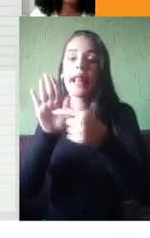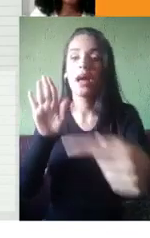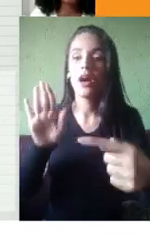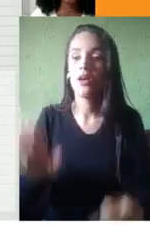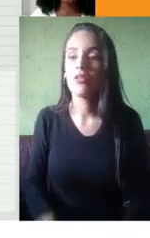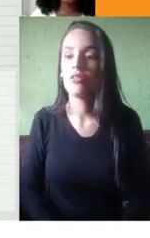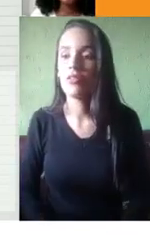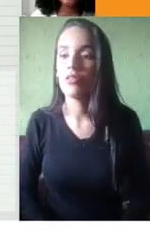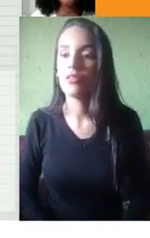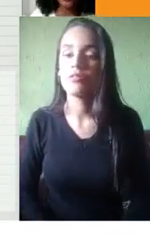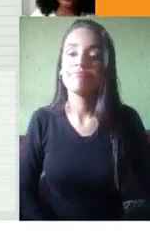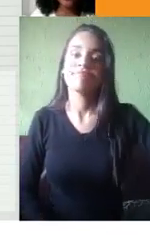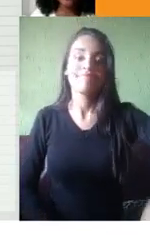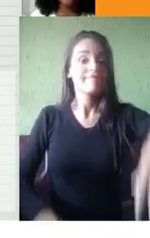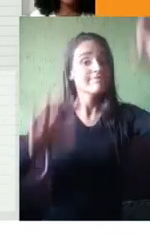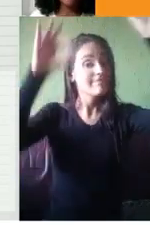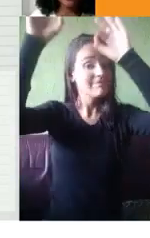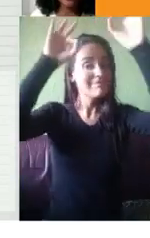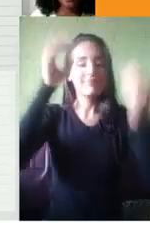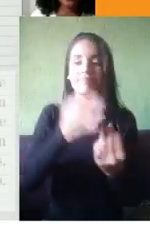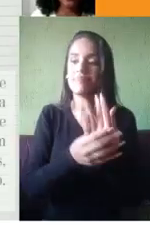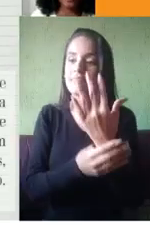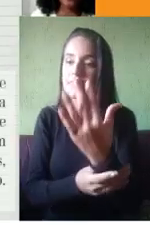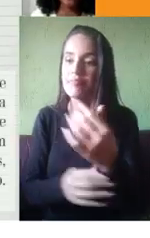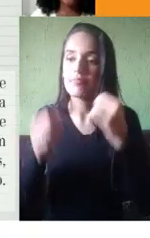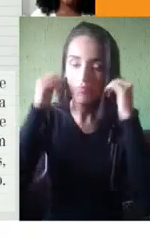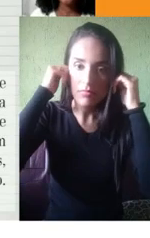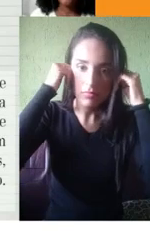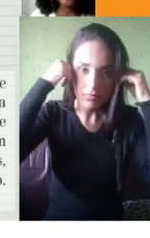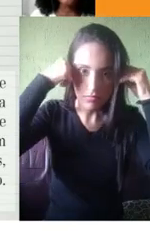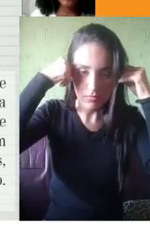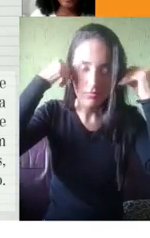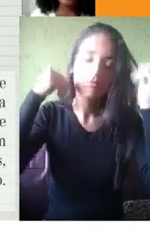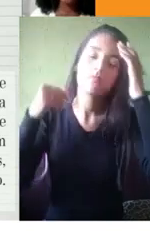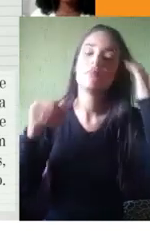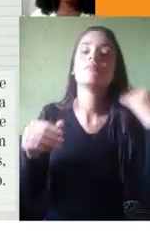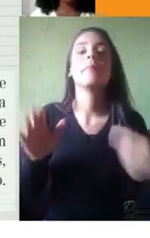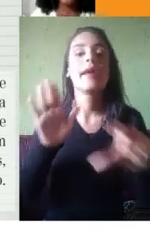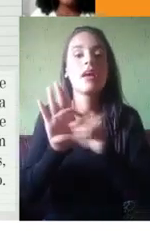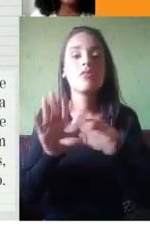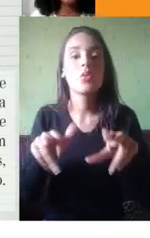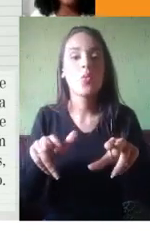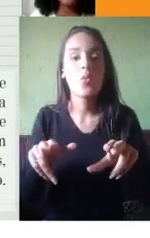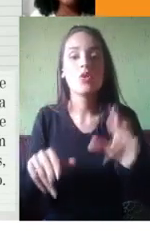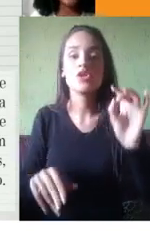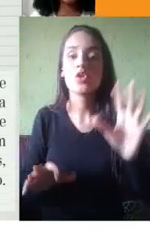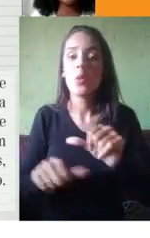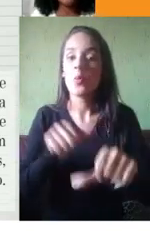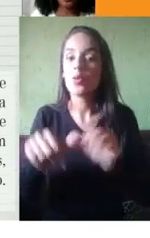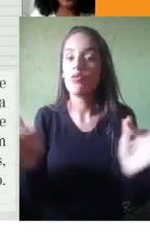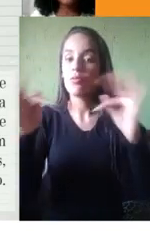conta ponto por ser criativa. Vamos ver num exemplo? O mesmo parágrafo, a mesma retomada